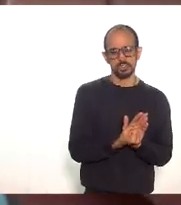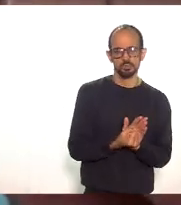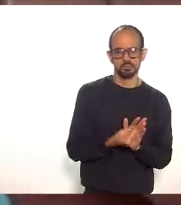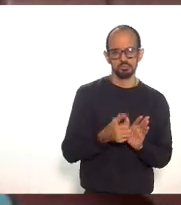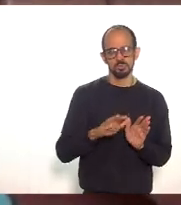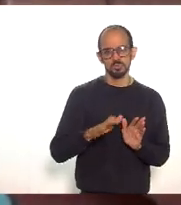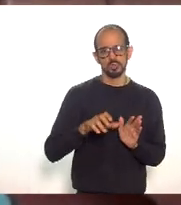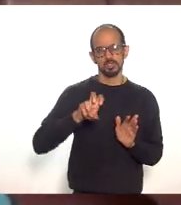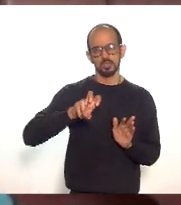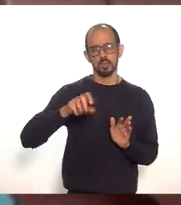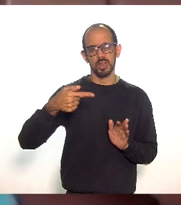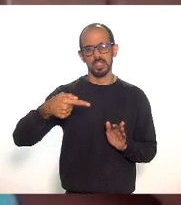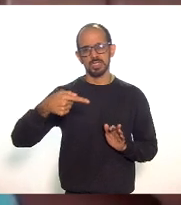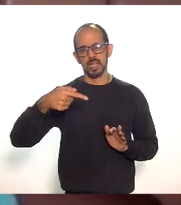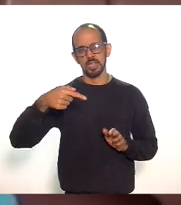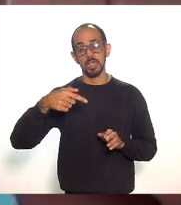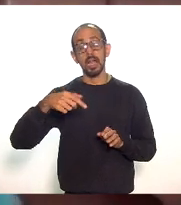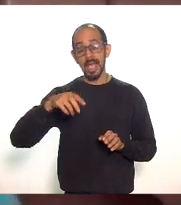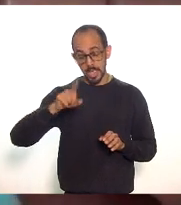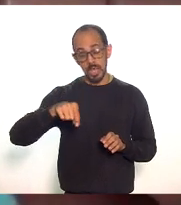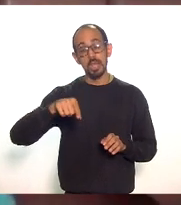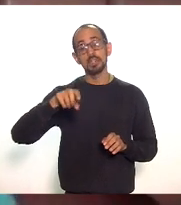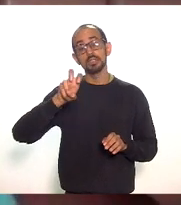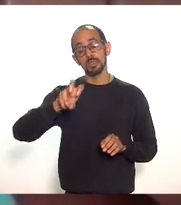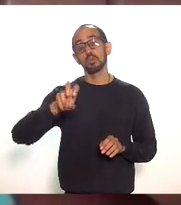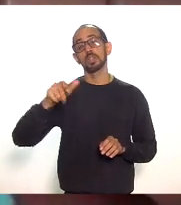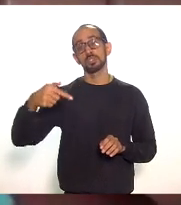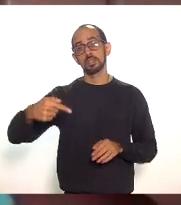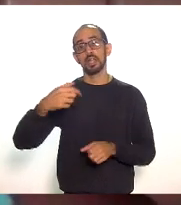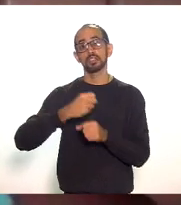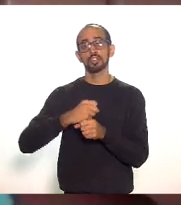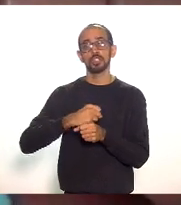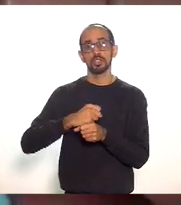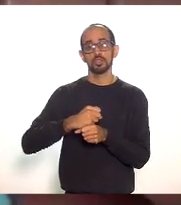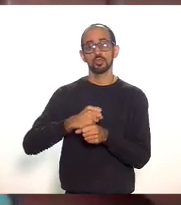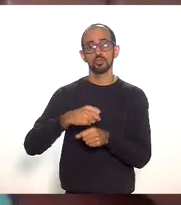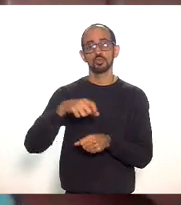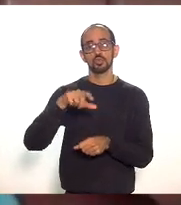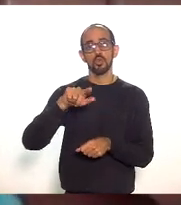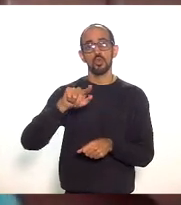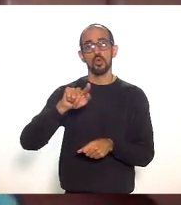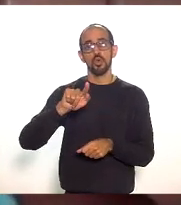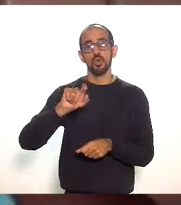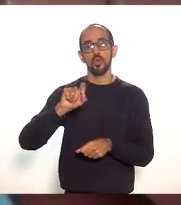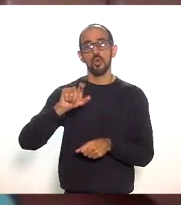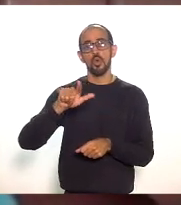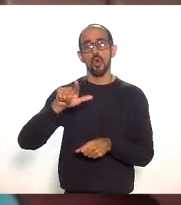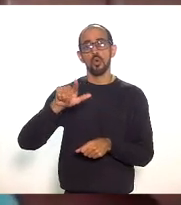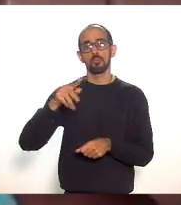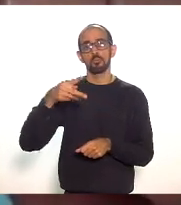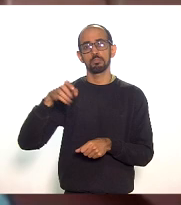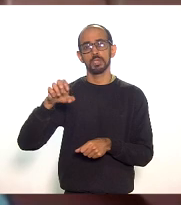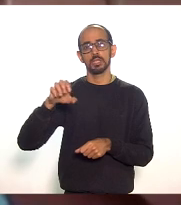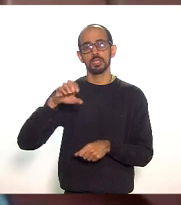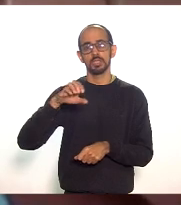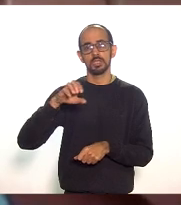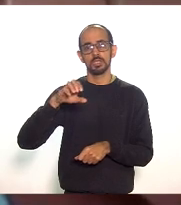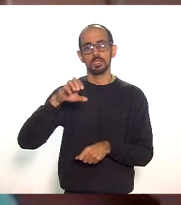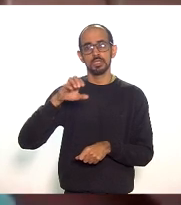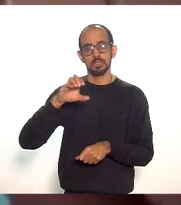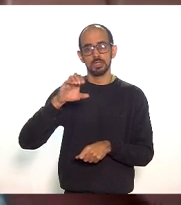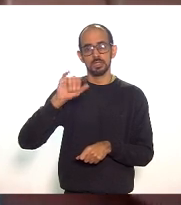57 anos, e é importante que se diga, do golpe civil-militar e empresarial que